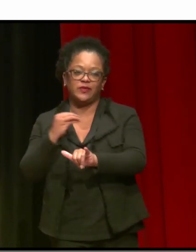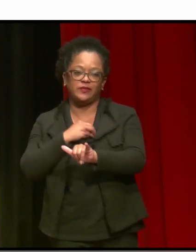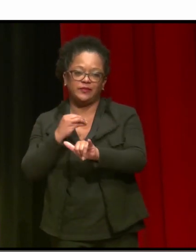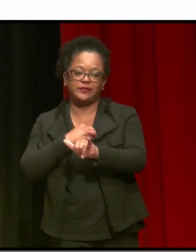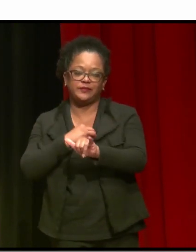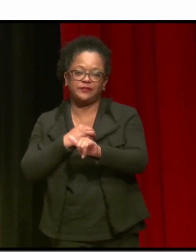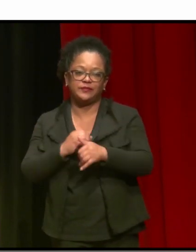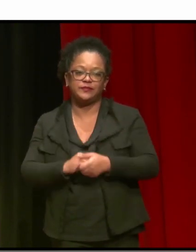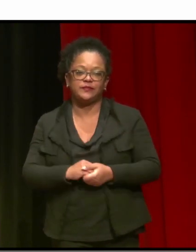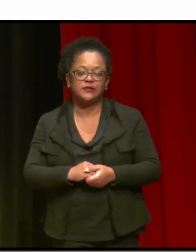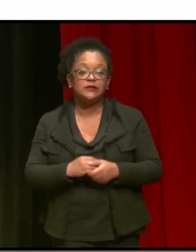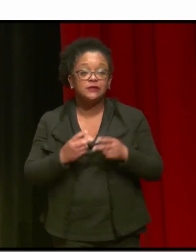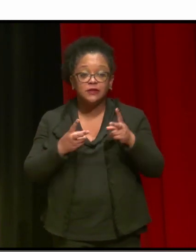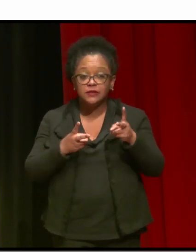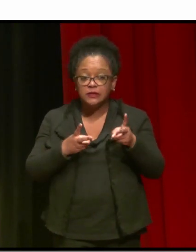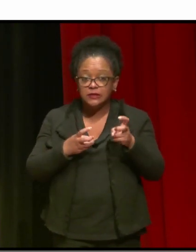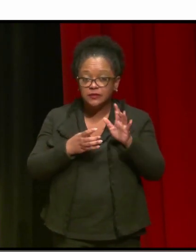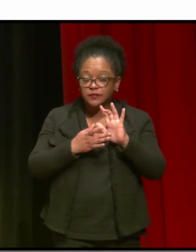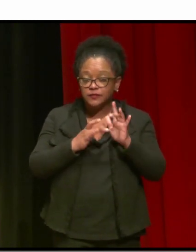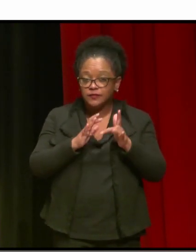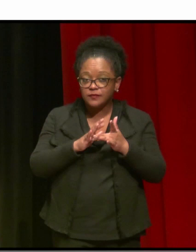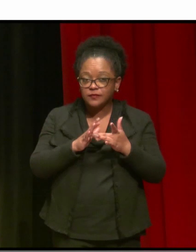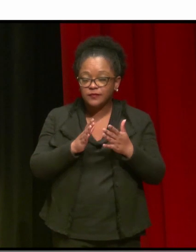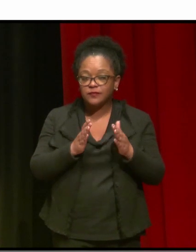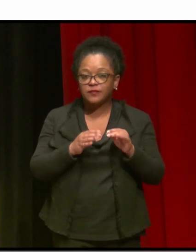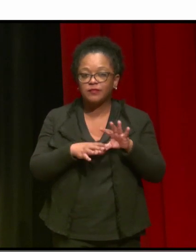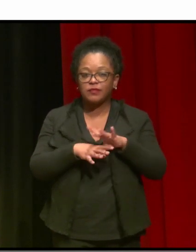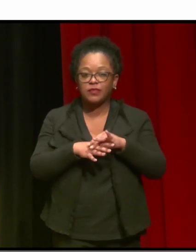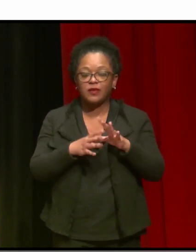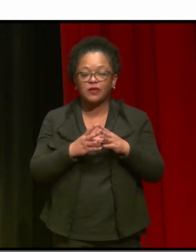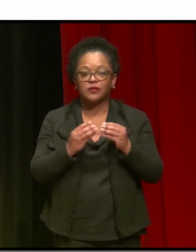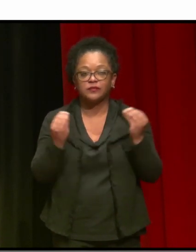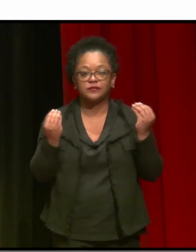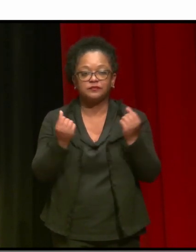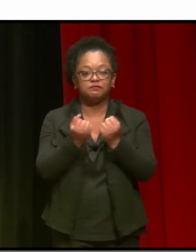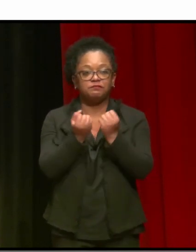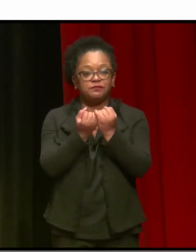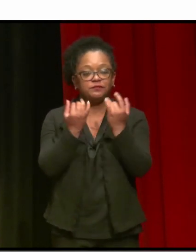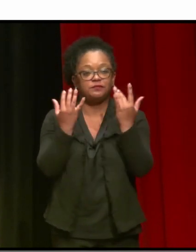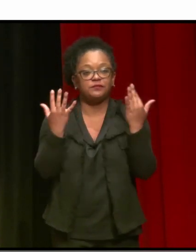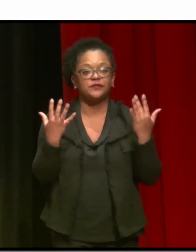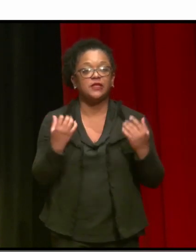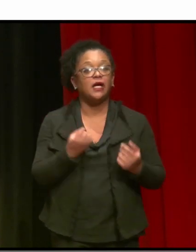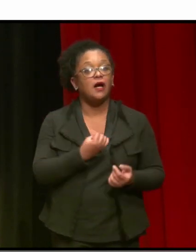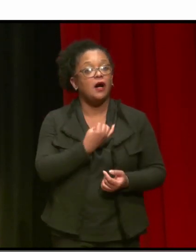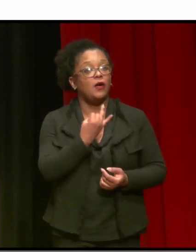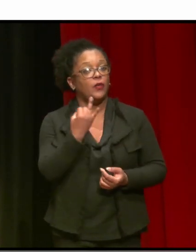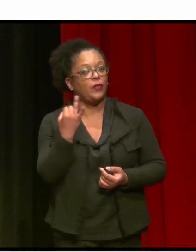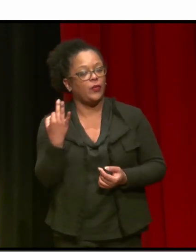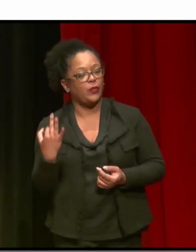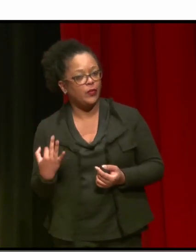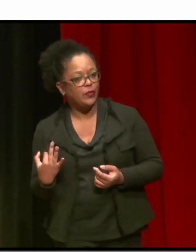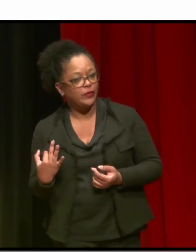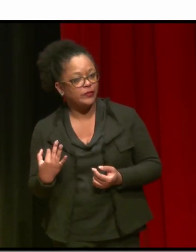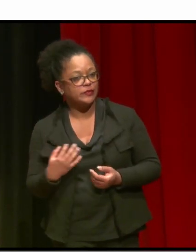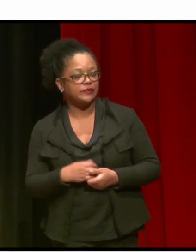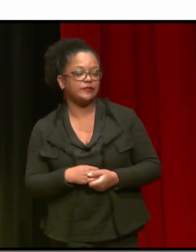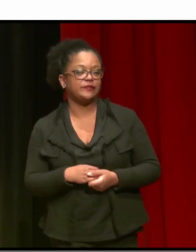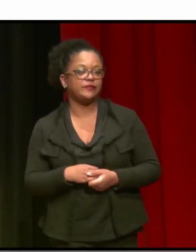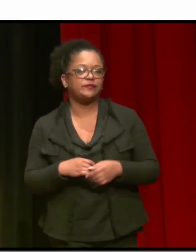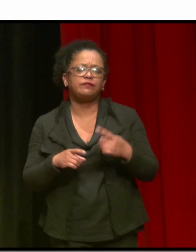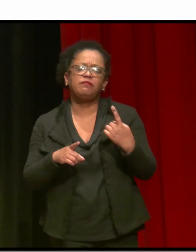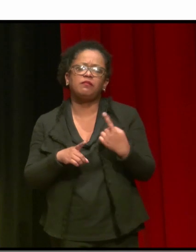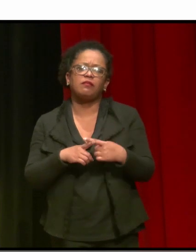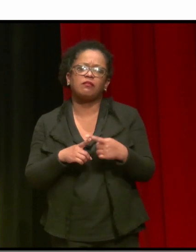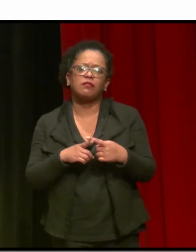de Jesus, ele fez várias curas e milagres, mas ele não fez muitas curas e milagres. Ele fez algumas. Porque esse